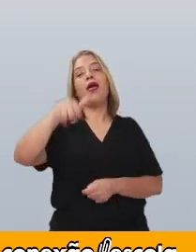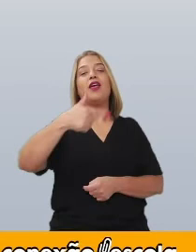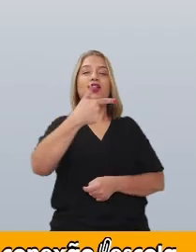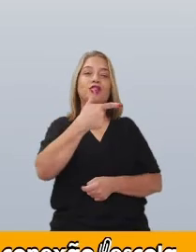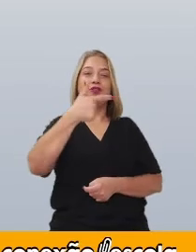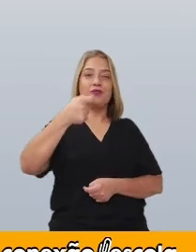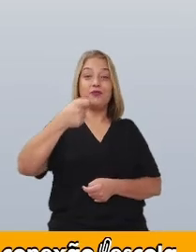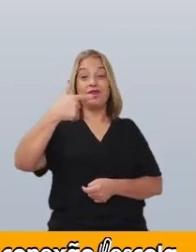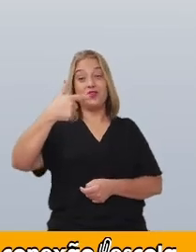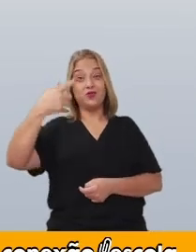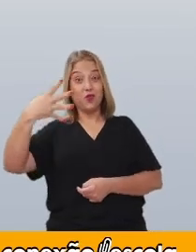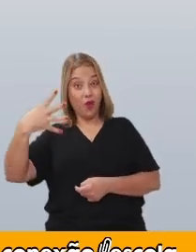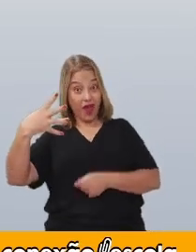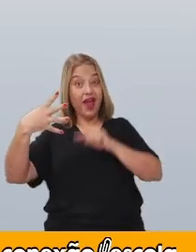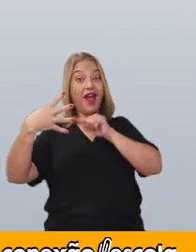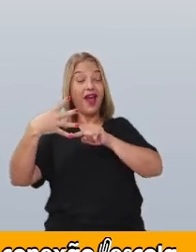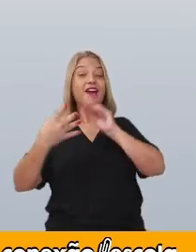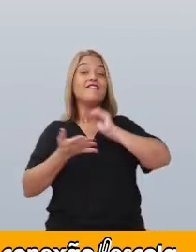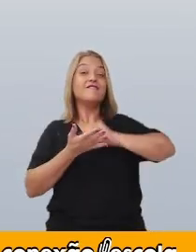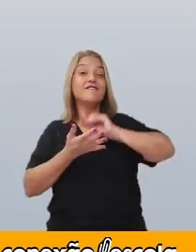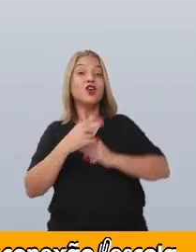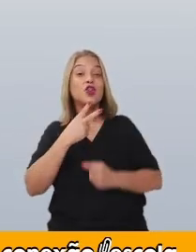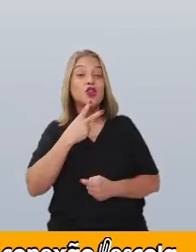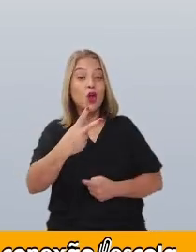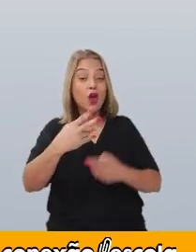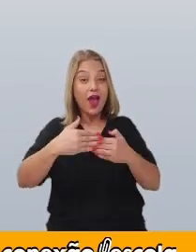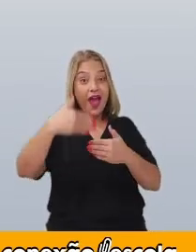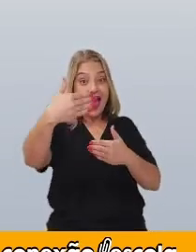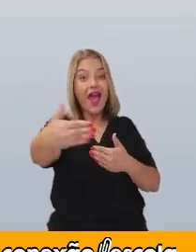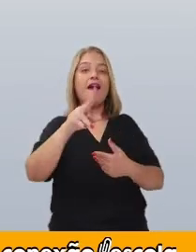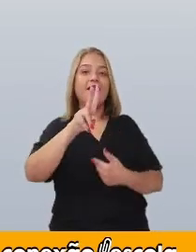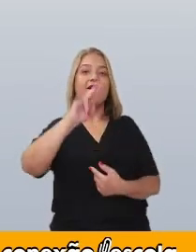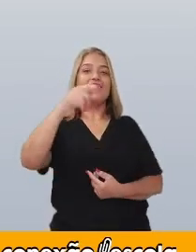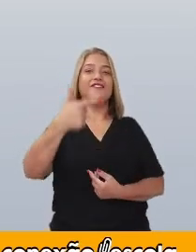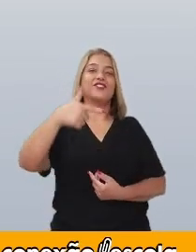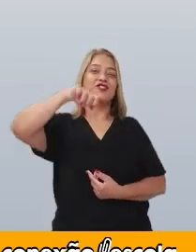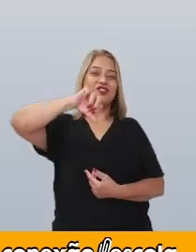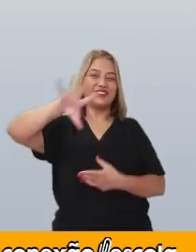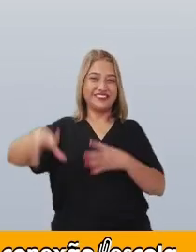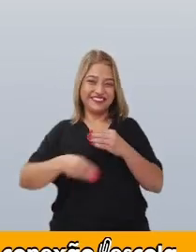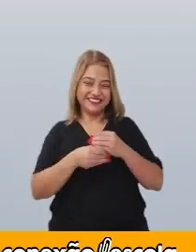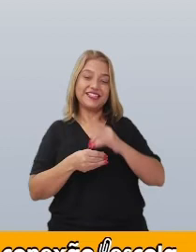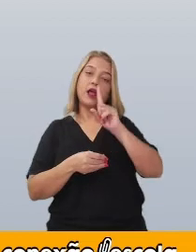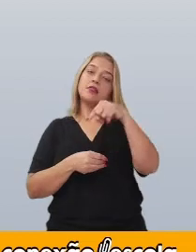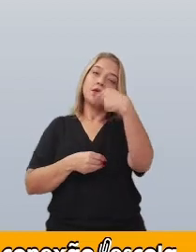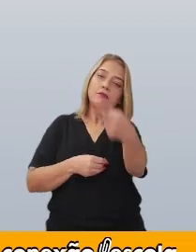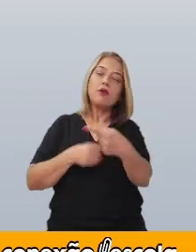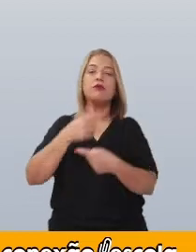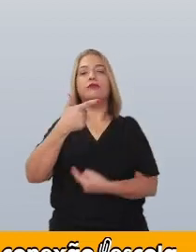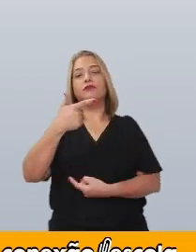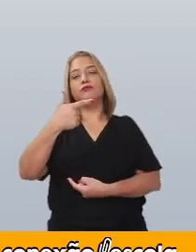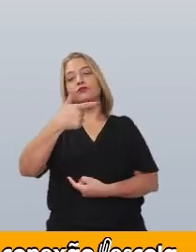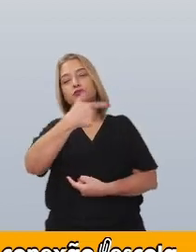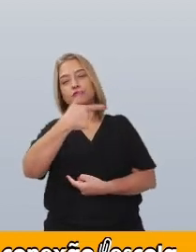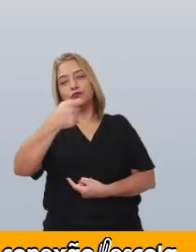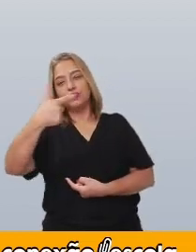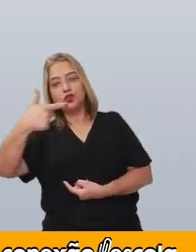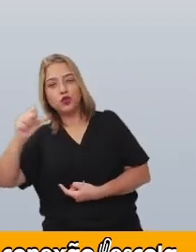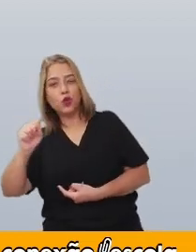2024, ou seja, daqui a 2 anos. Depois, 2028,